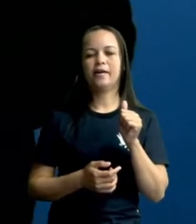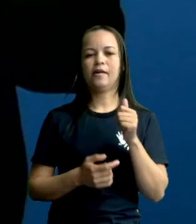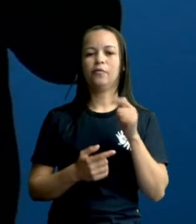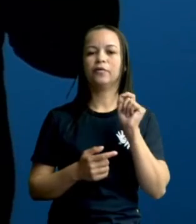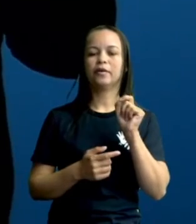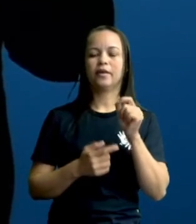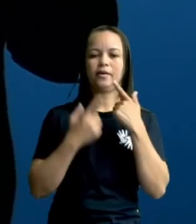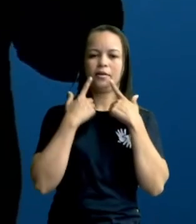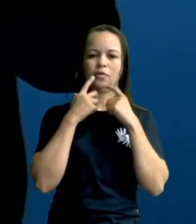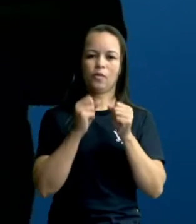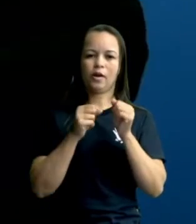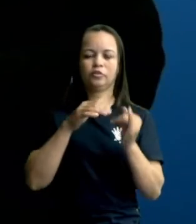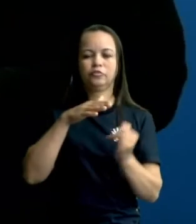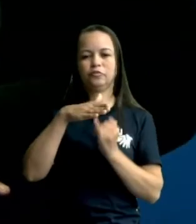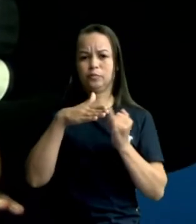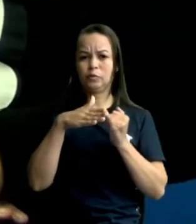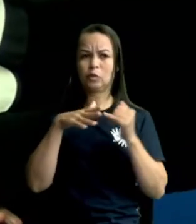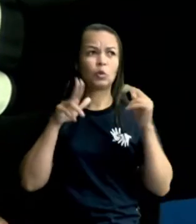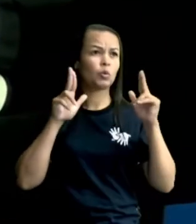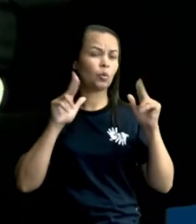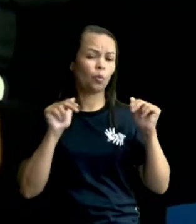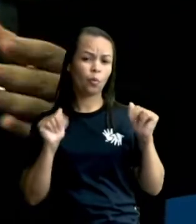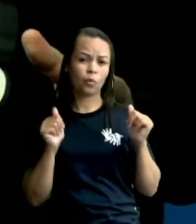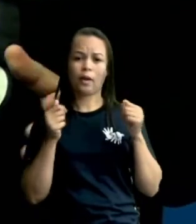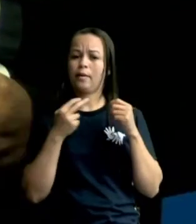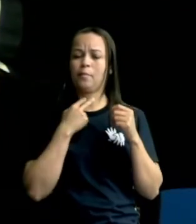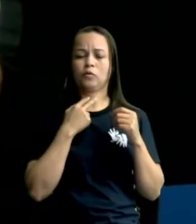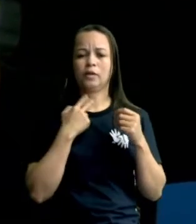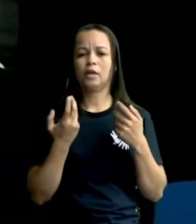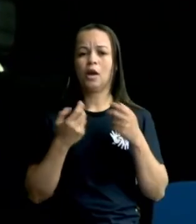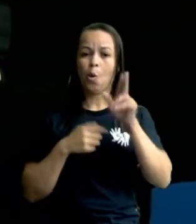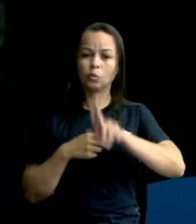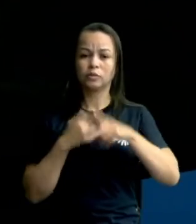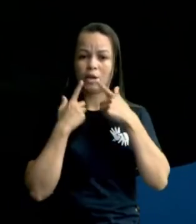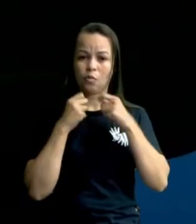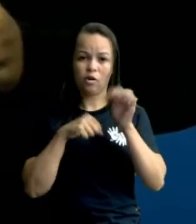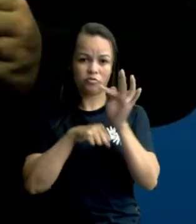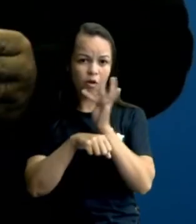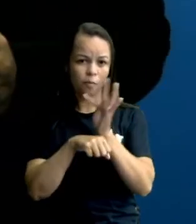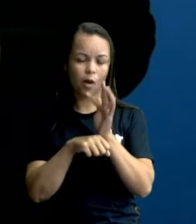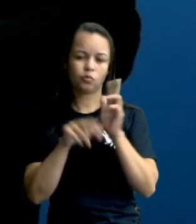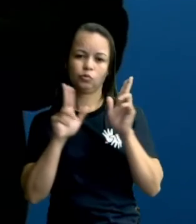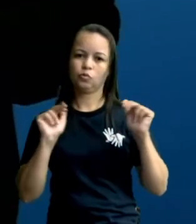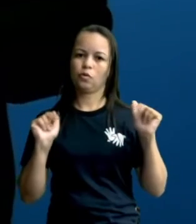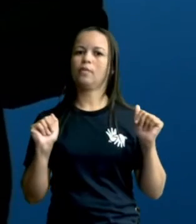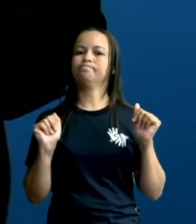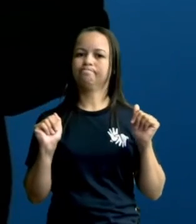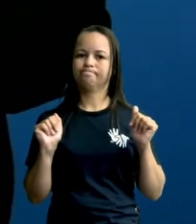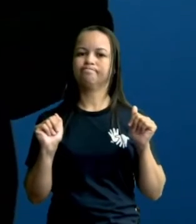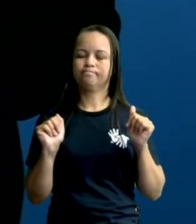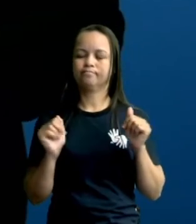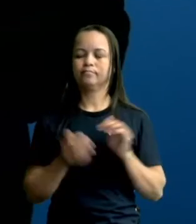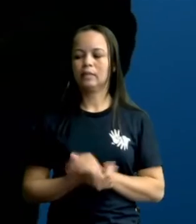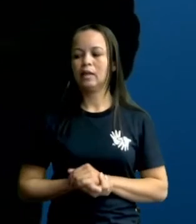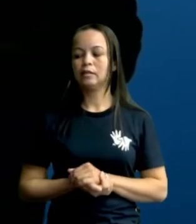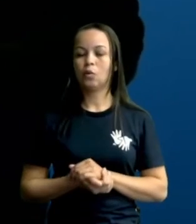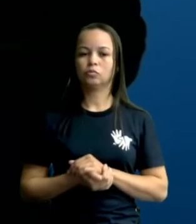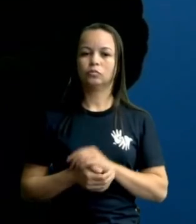informal. Jamais eu poderia utilizar isso numa linguagem formal. Jamais. Então, tudo